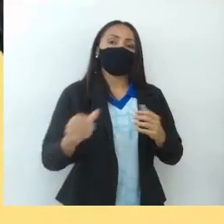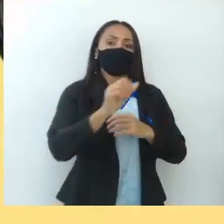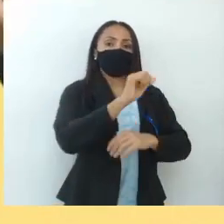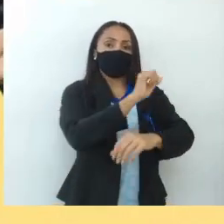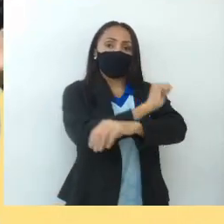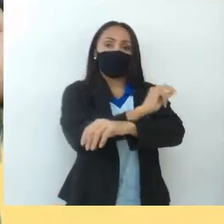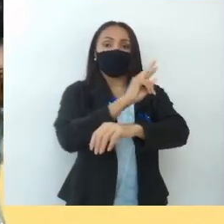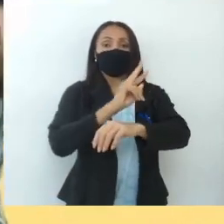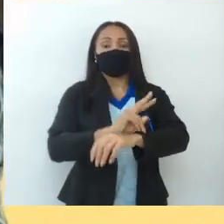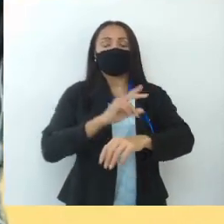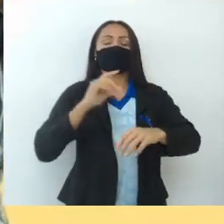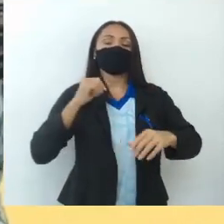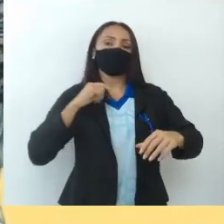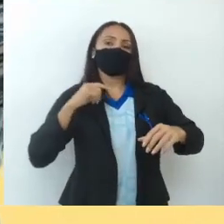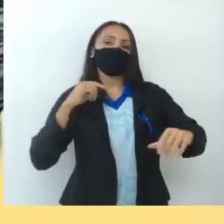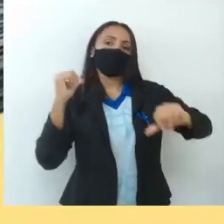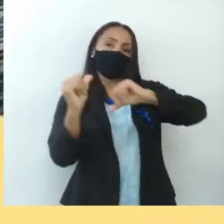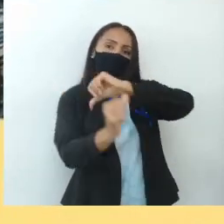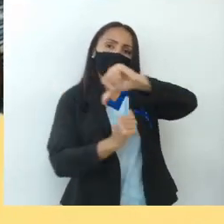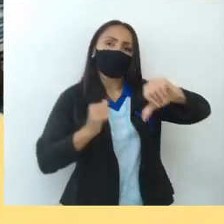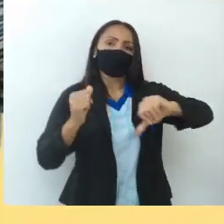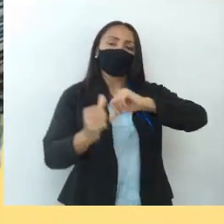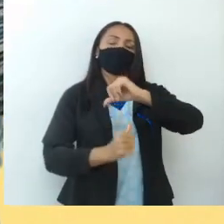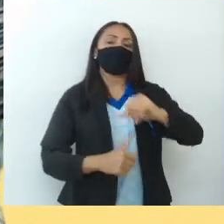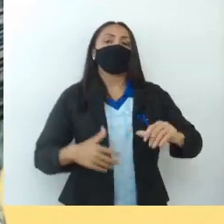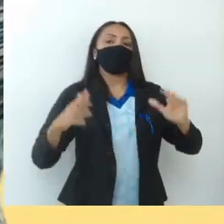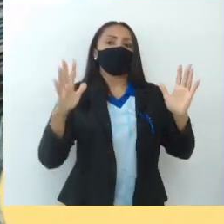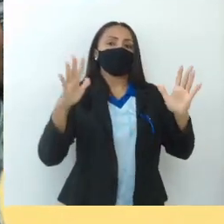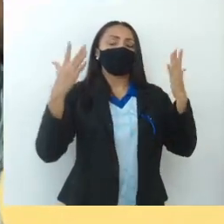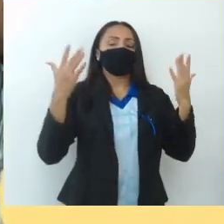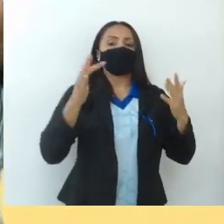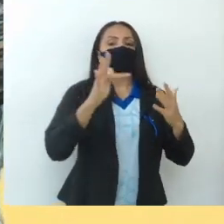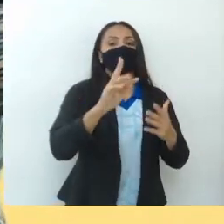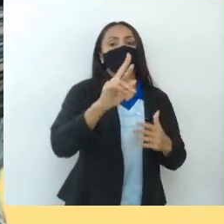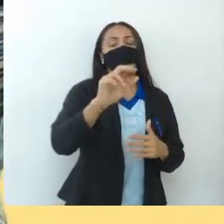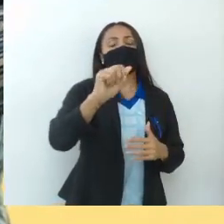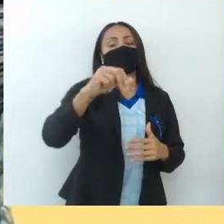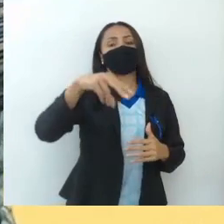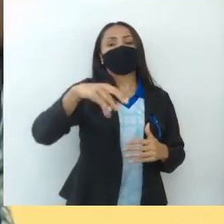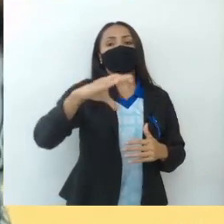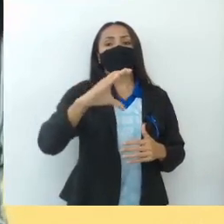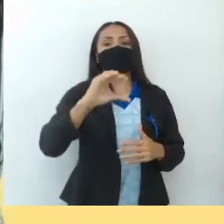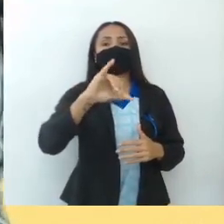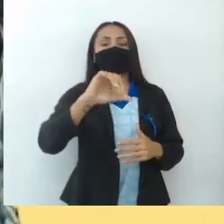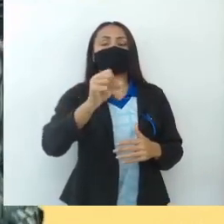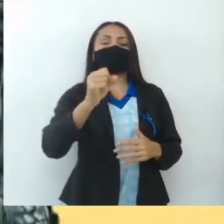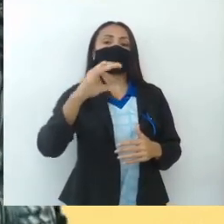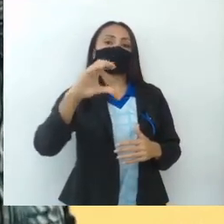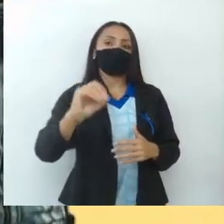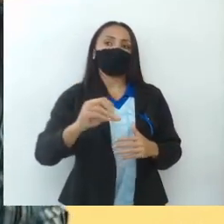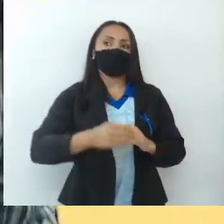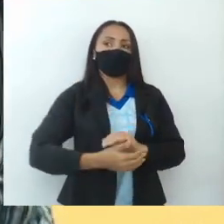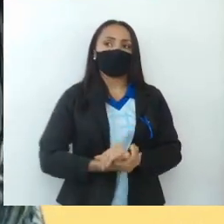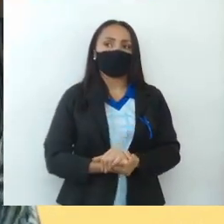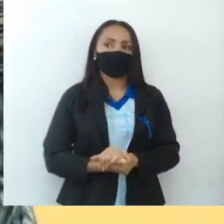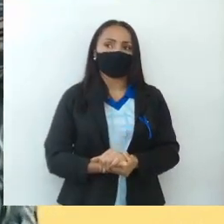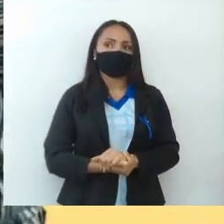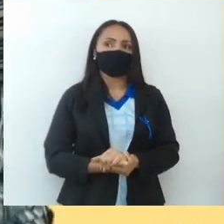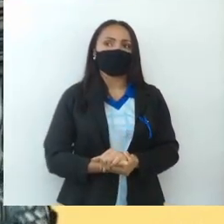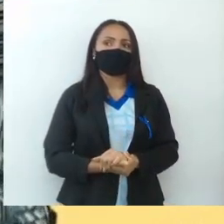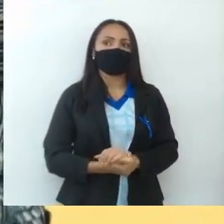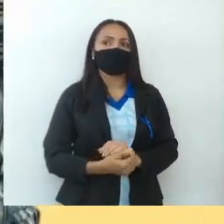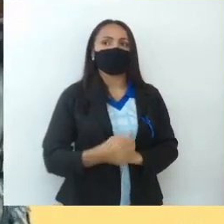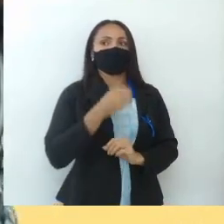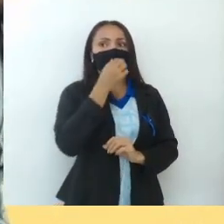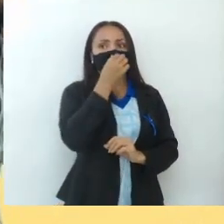tem mudanças. Então, em homenagem a Francisco Rego Barros, o Conde da Boa Vista. O que eu acho interessante. Que foi, vale salientar, viu,